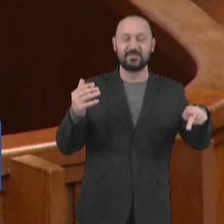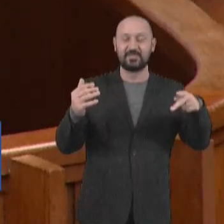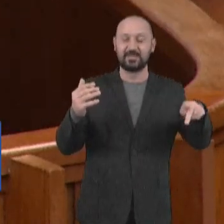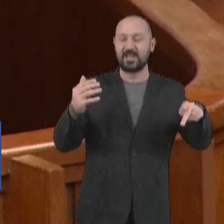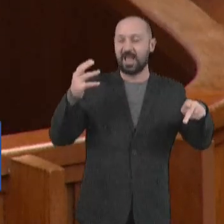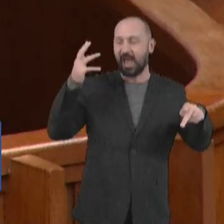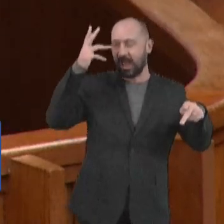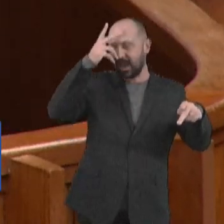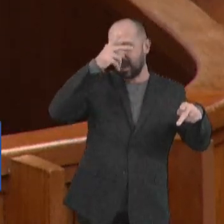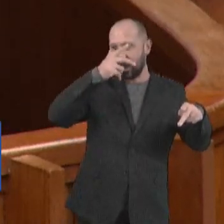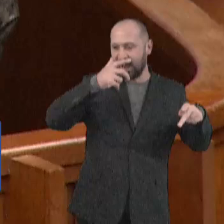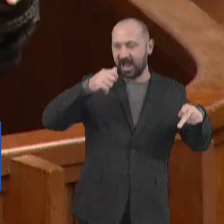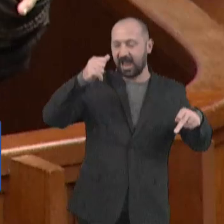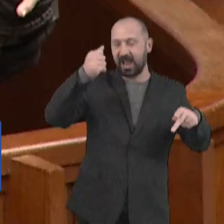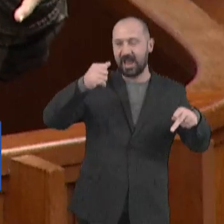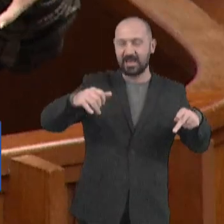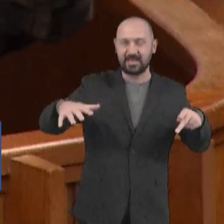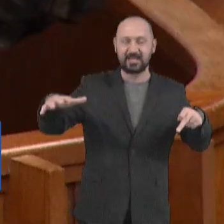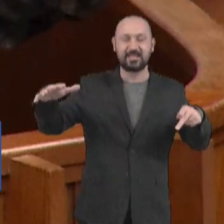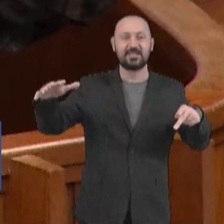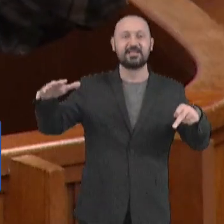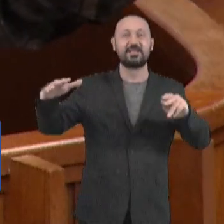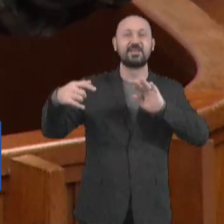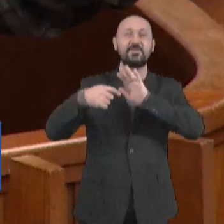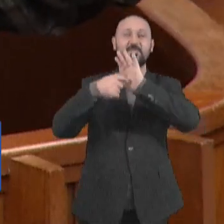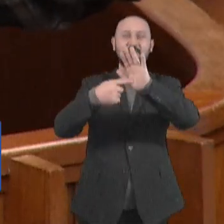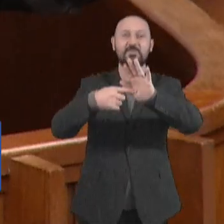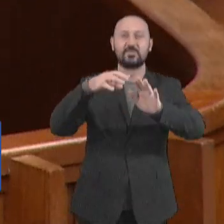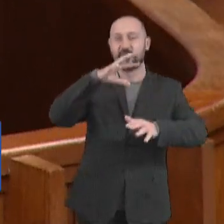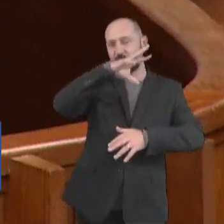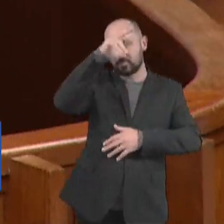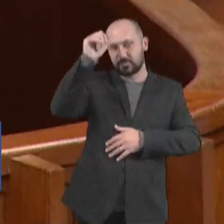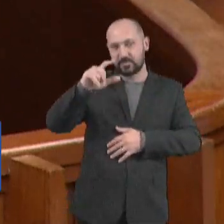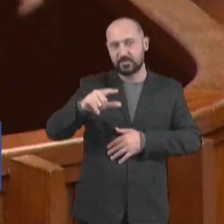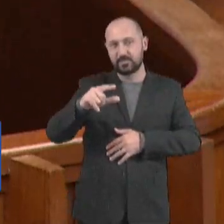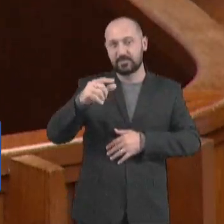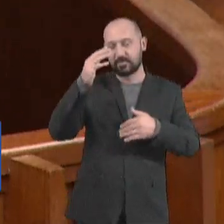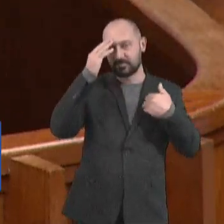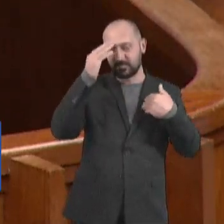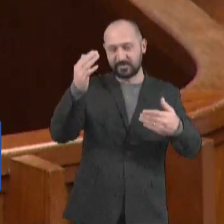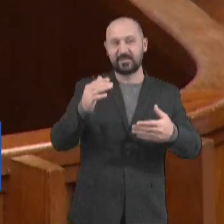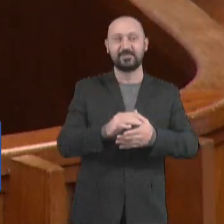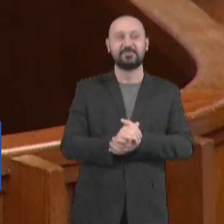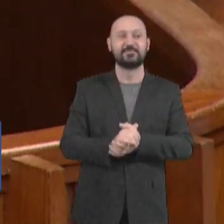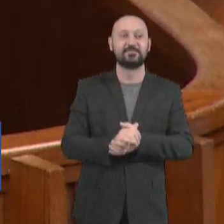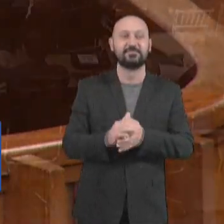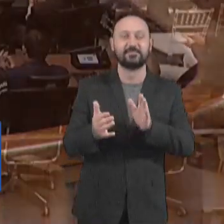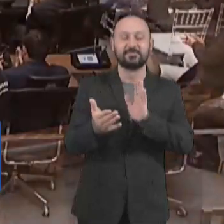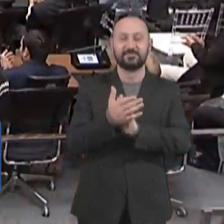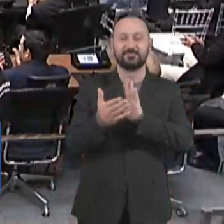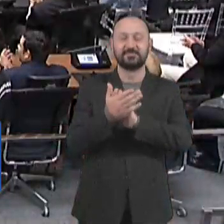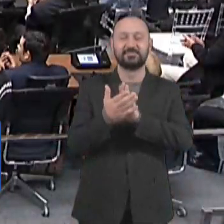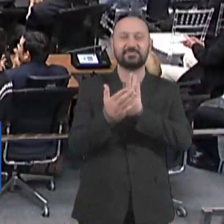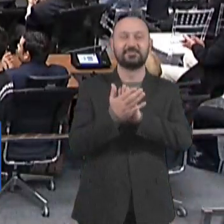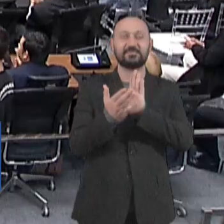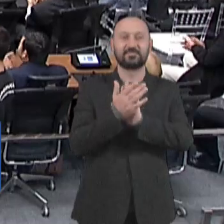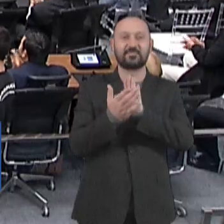às coisas lindas de Aquidauana, que representa o Mato Grosso do Sul. Muito obrigado.